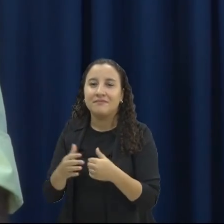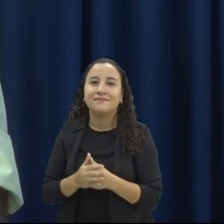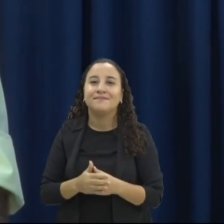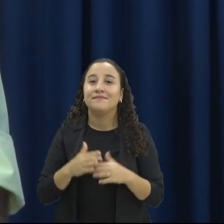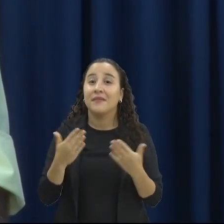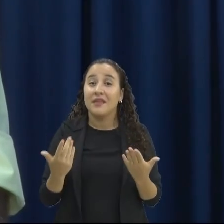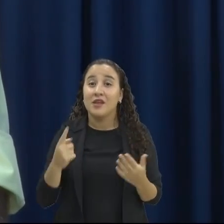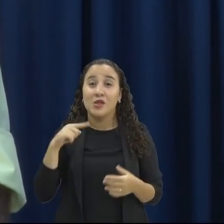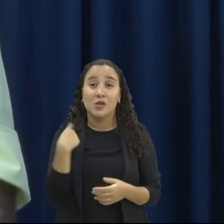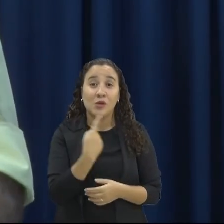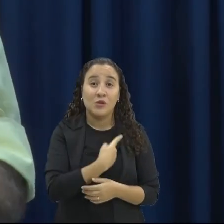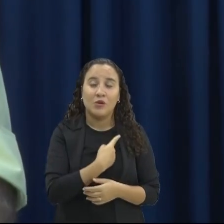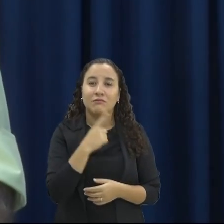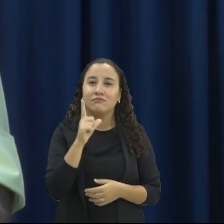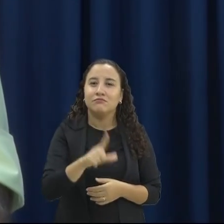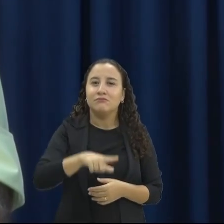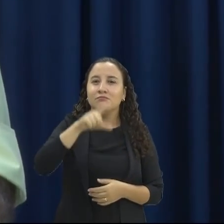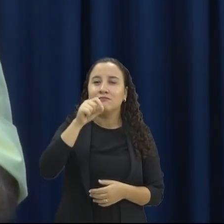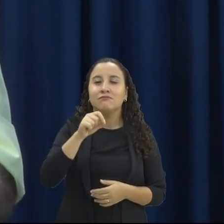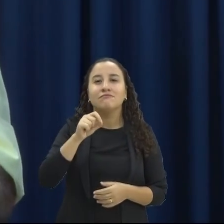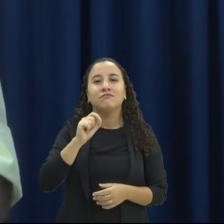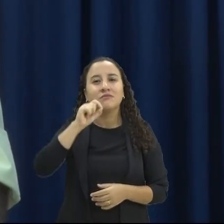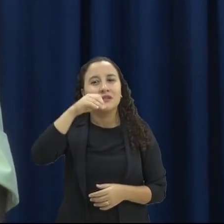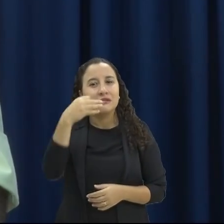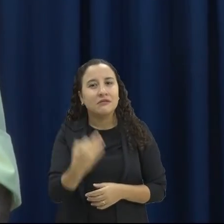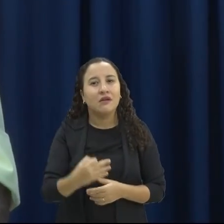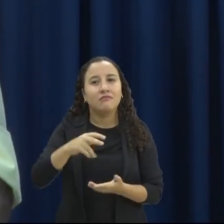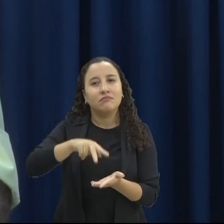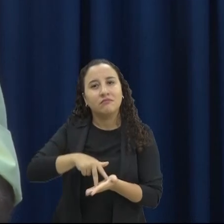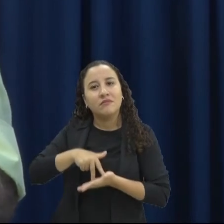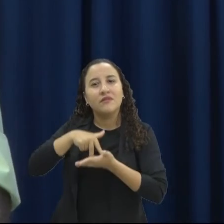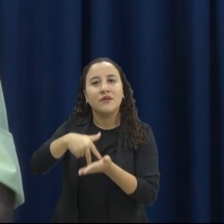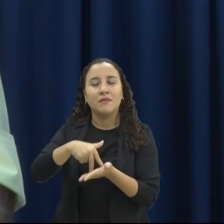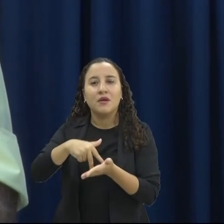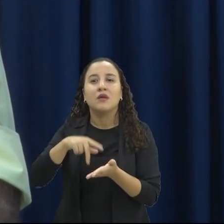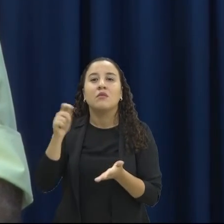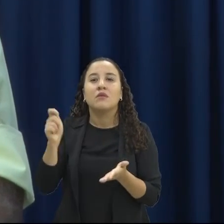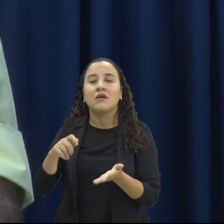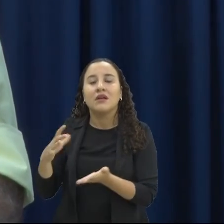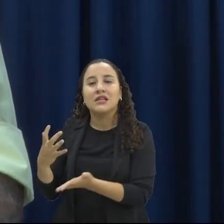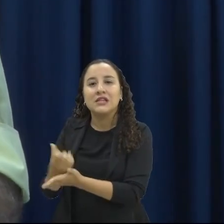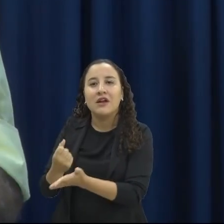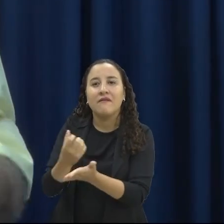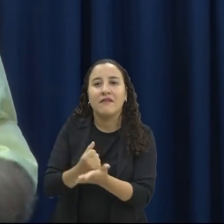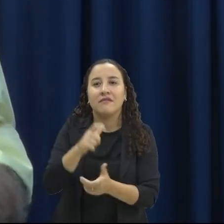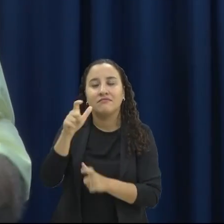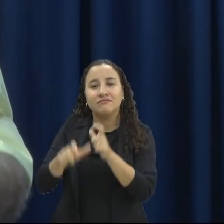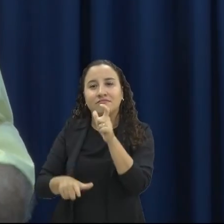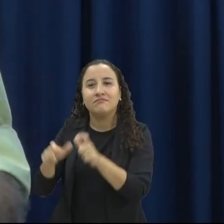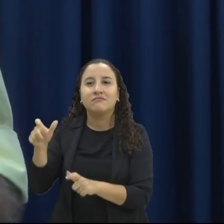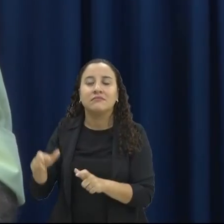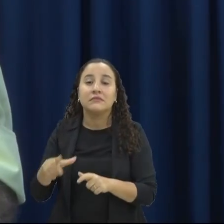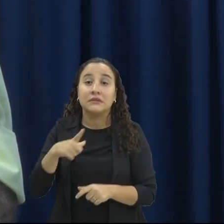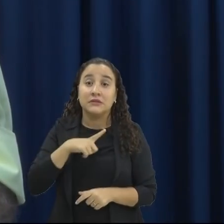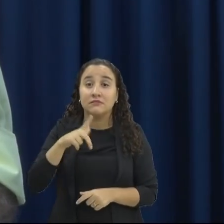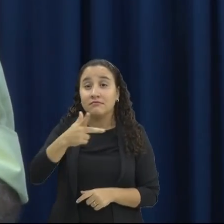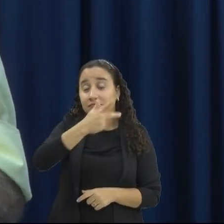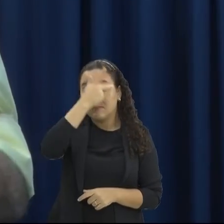tomamos as decisões firmes, necessárias para salvar vidas. Nós temos